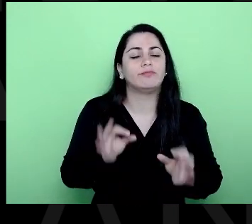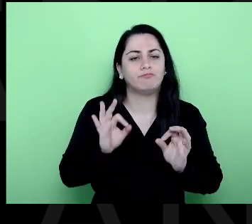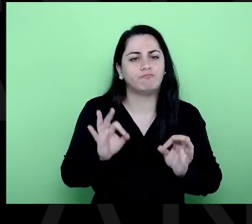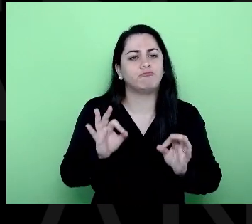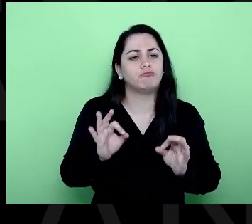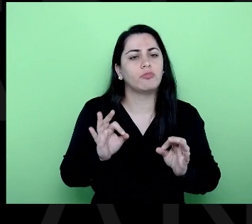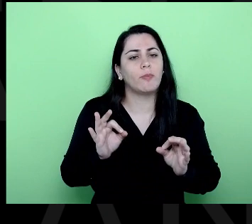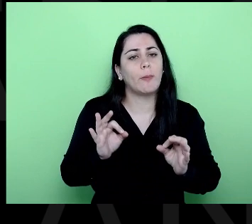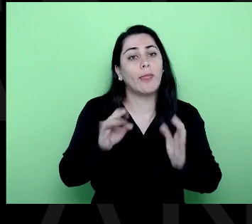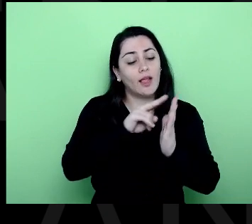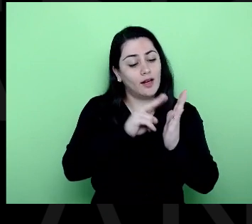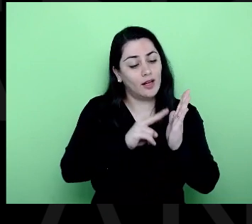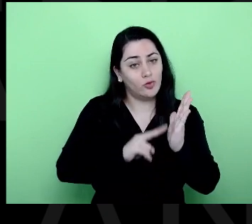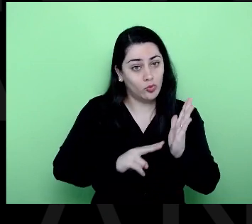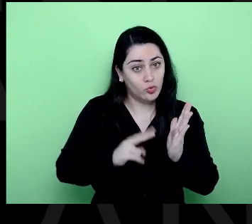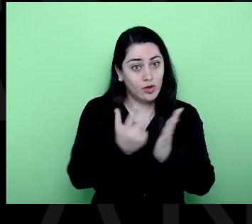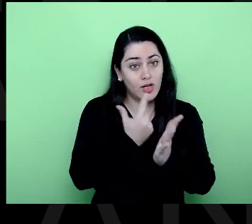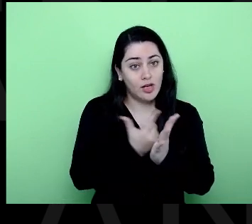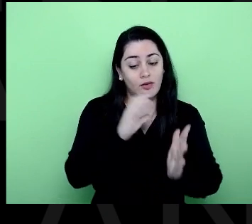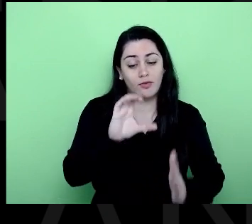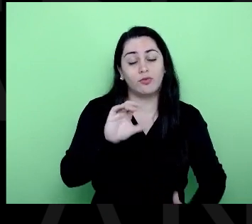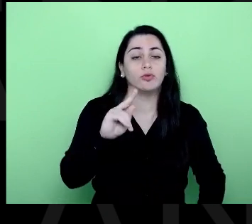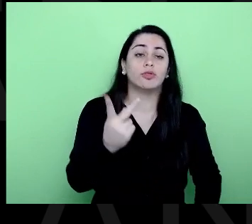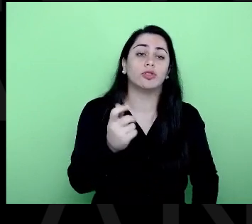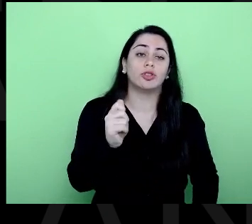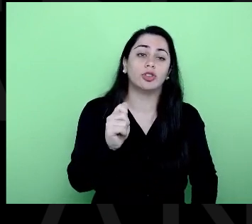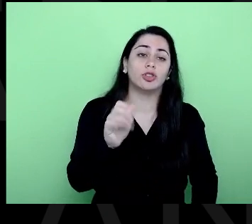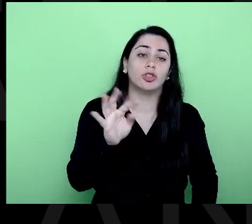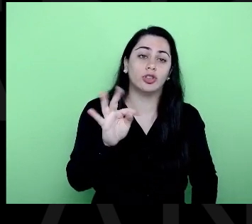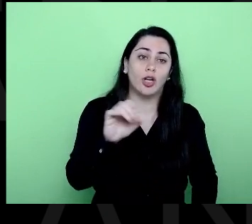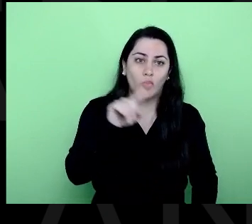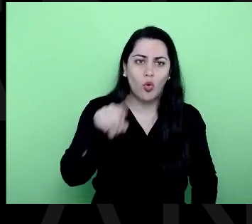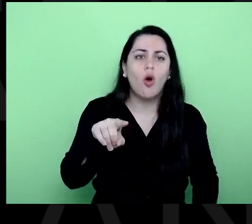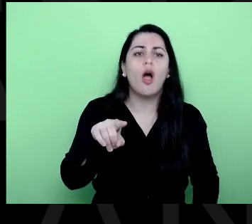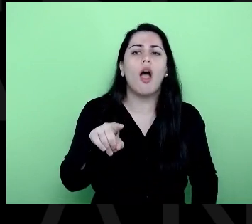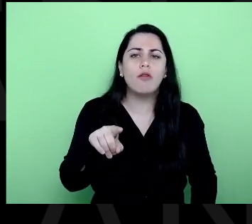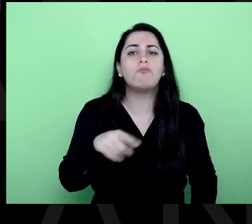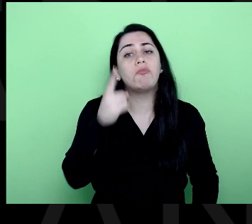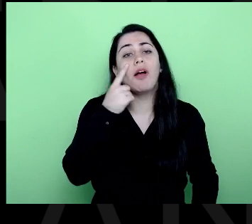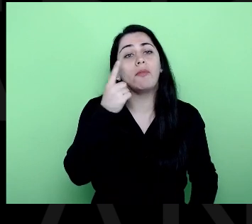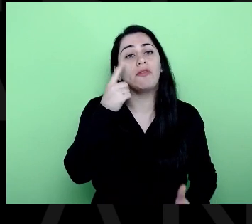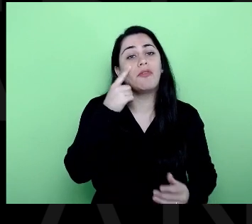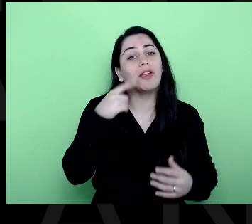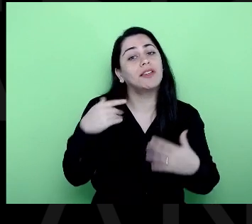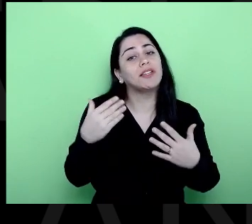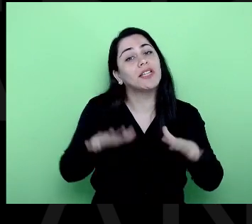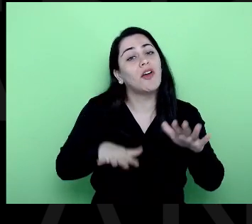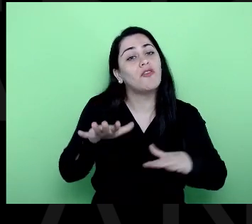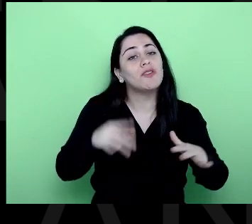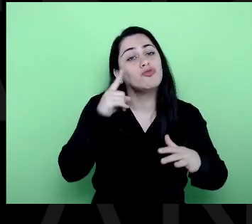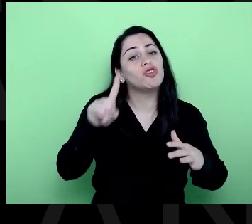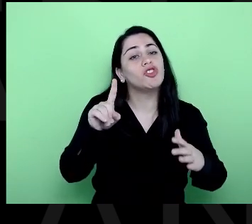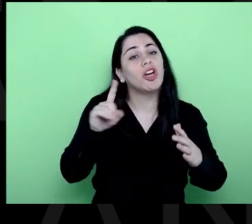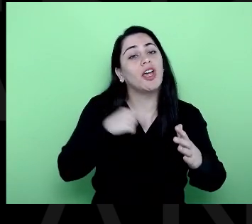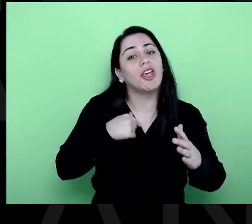a partir da leitura de Chateau foi que eu falei, pô, isso aí vamos ver, né? Quem sabe um dia eu escreva um